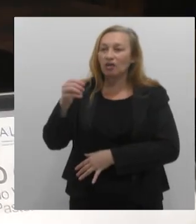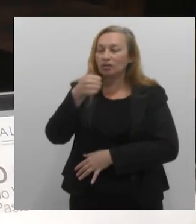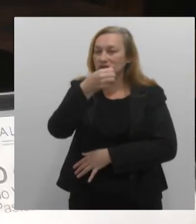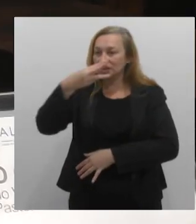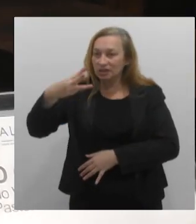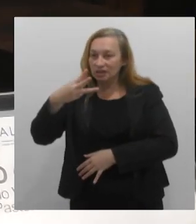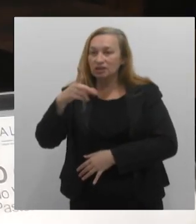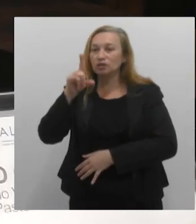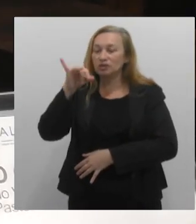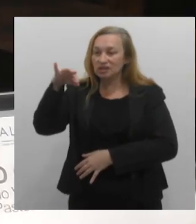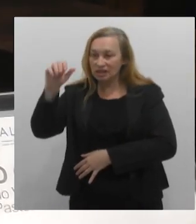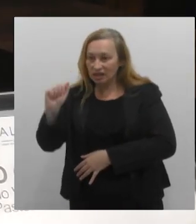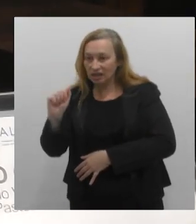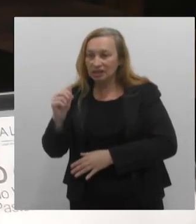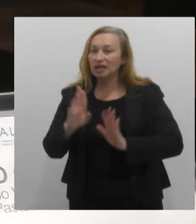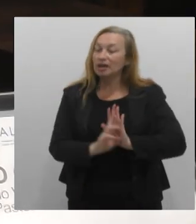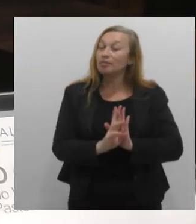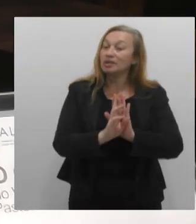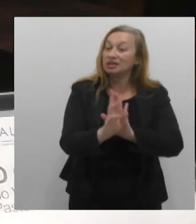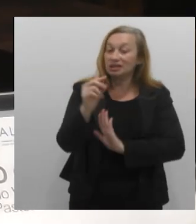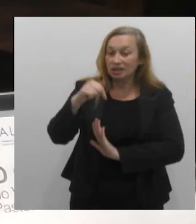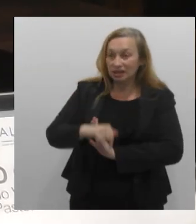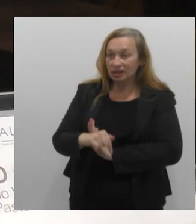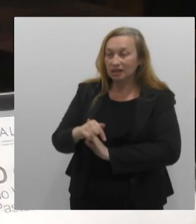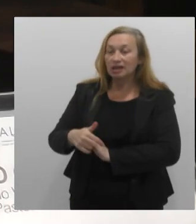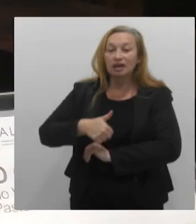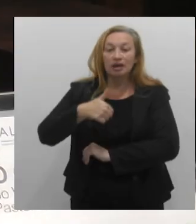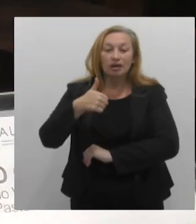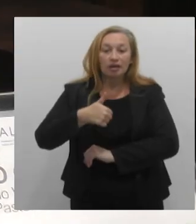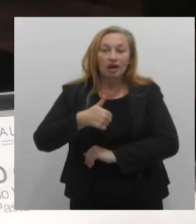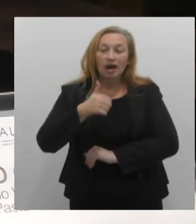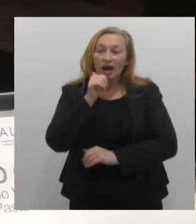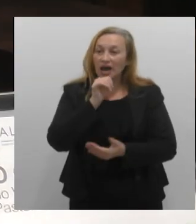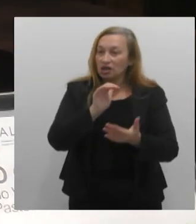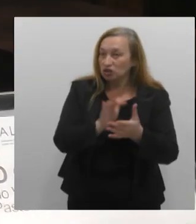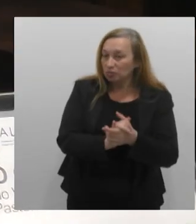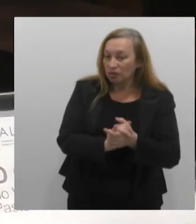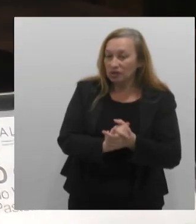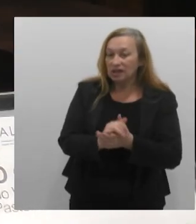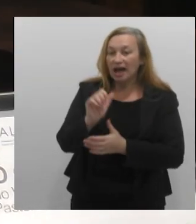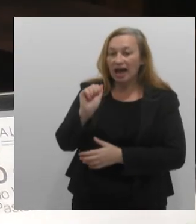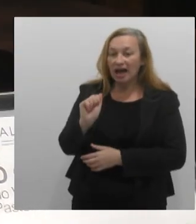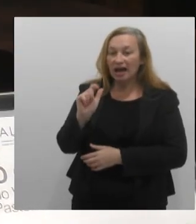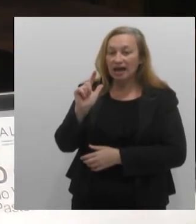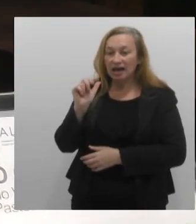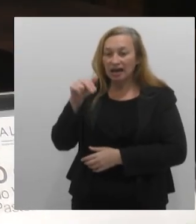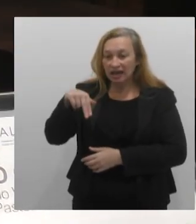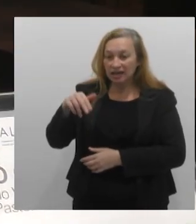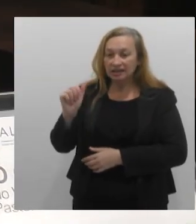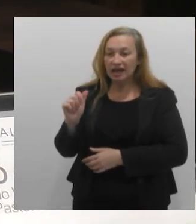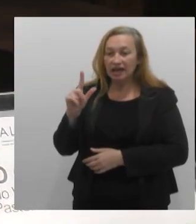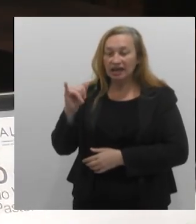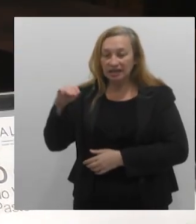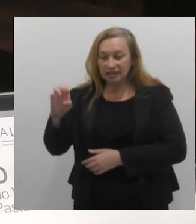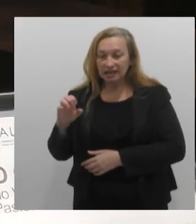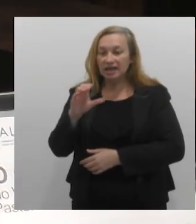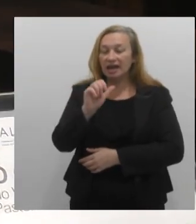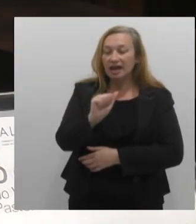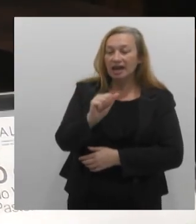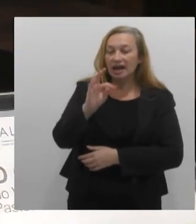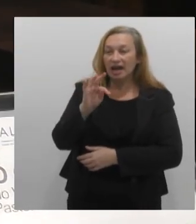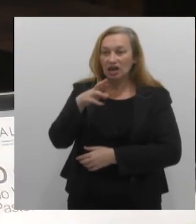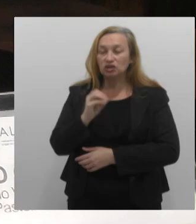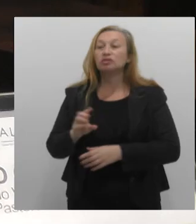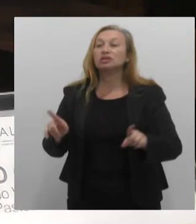Luciana Calaça, aqui representando a primeira-dama Analine Castro, e também os demais membros